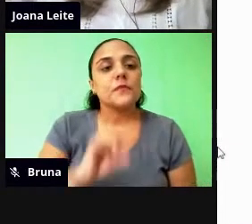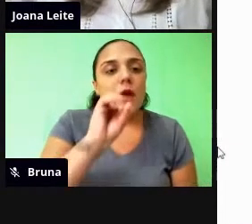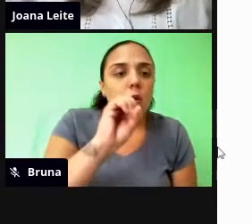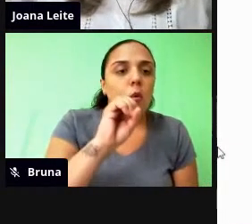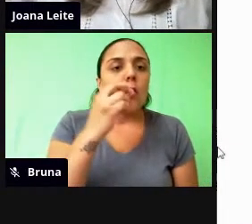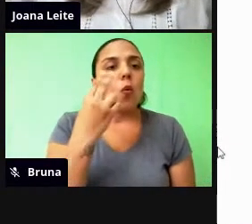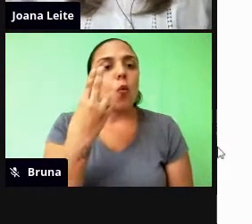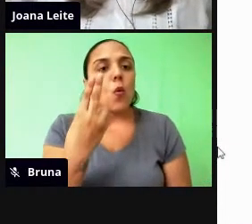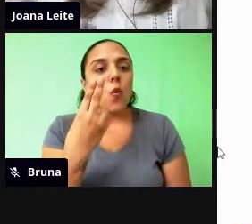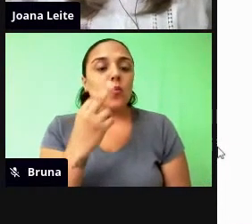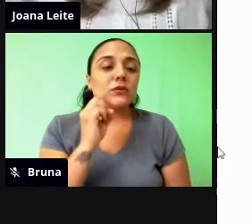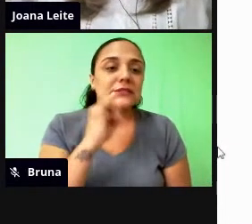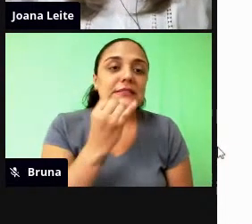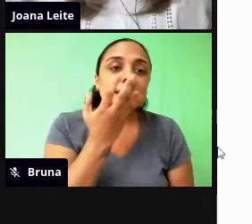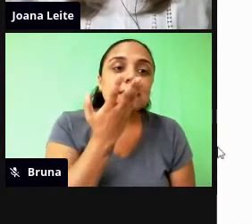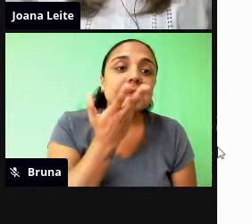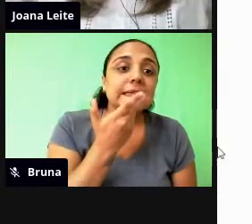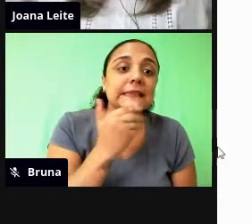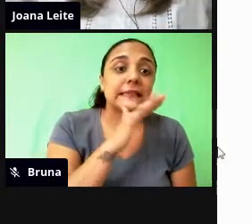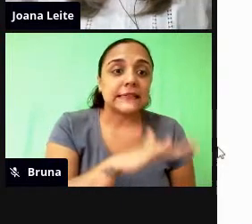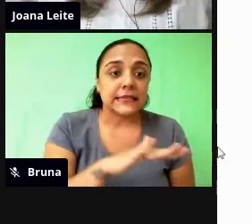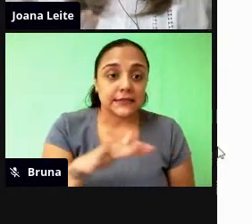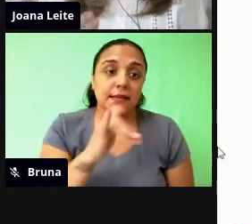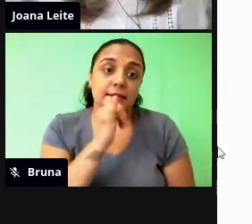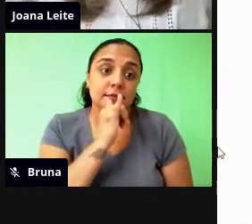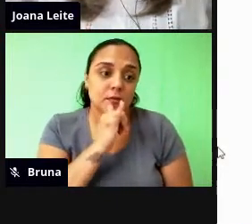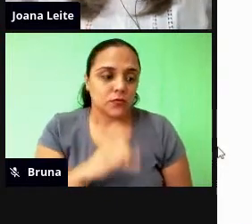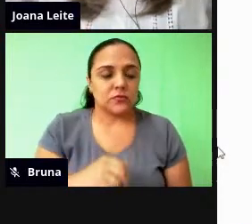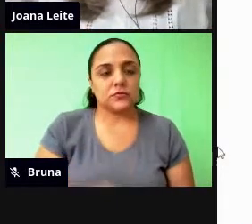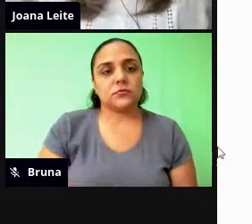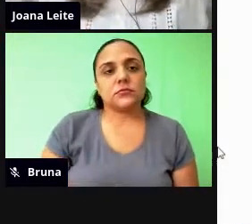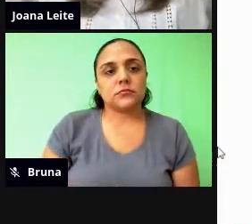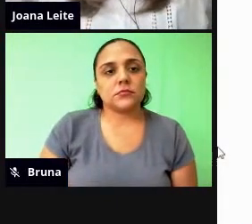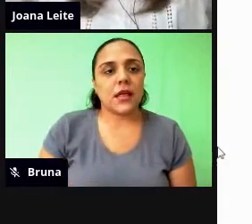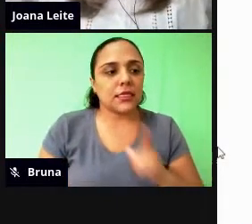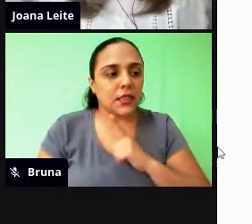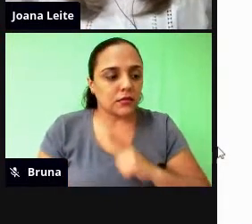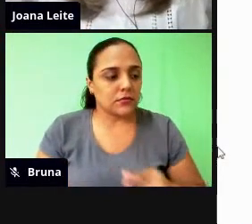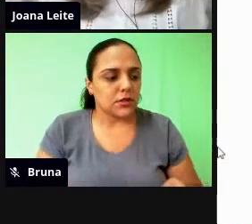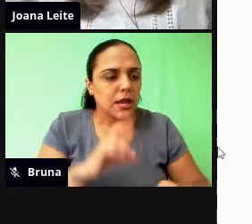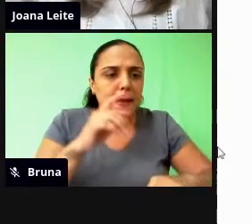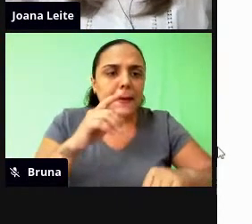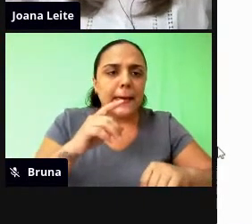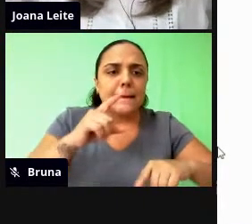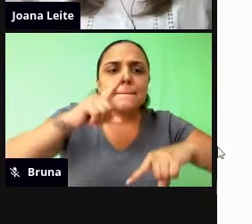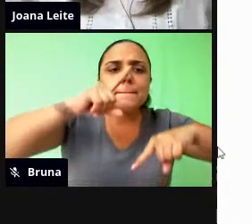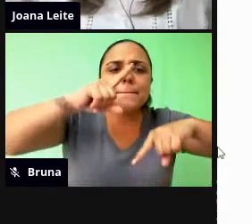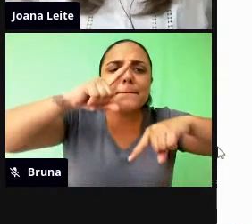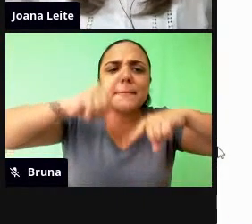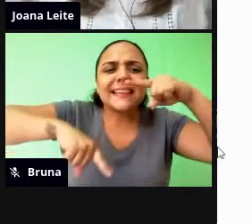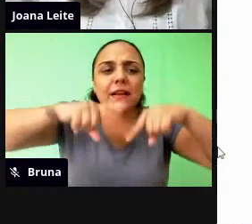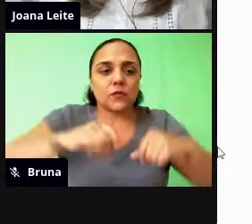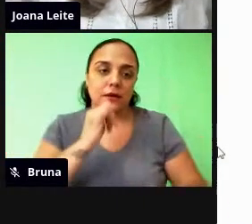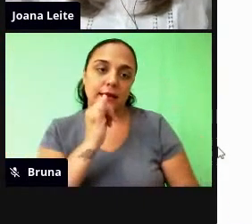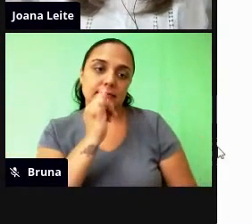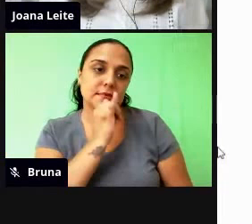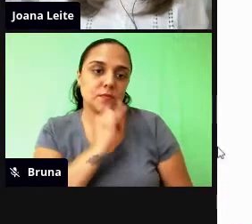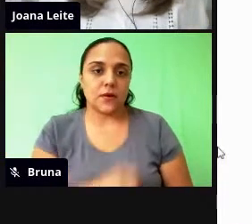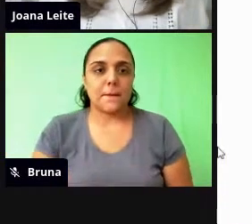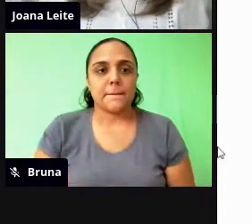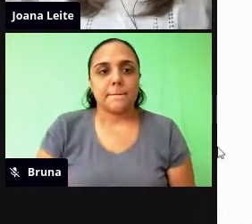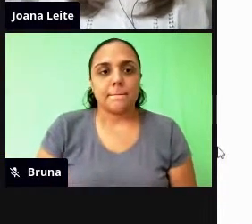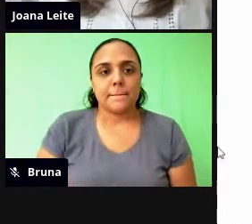Se a criança ela tem que também demonstrar interesse por objetos, dar a função adequada para o objeto. Então, a partir do momento que ela